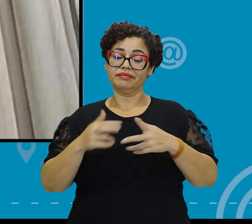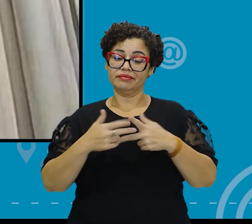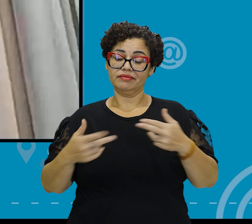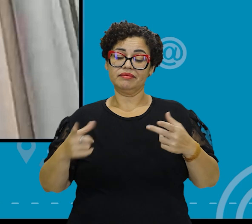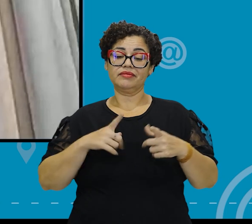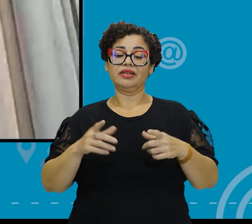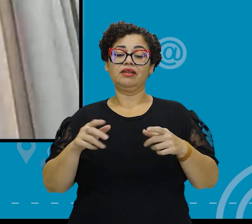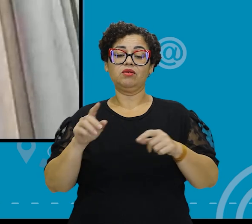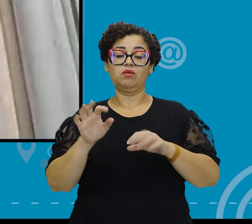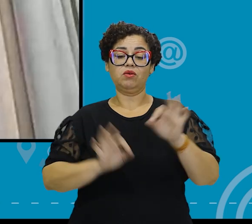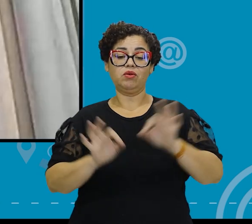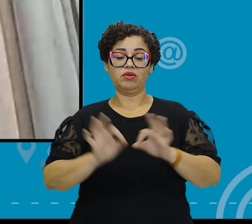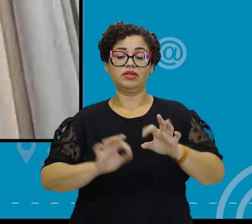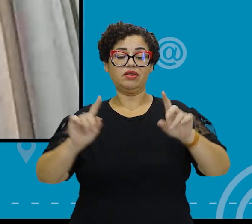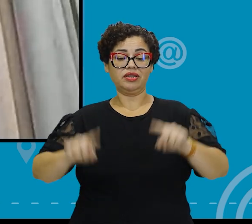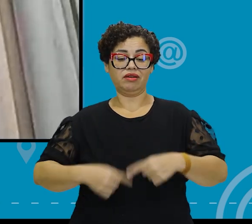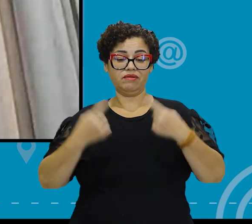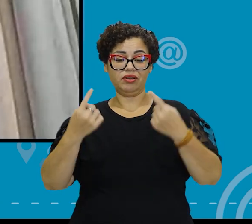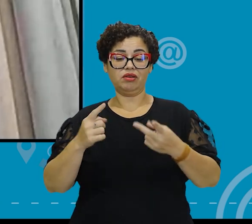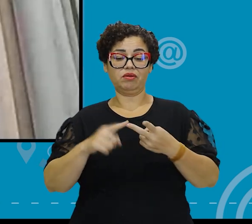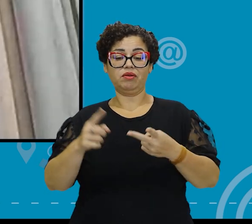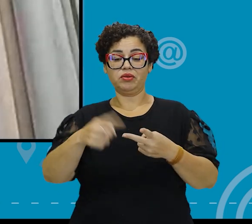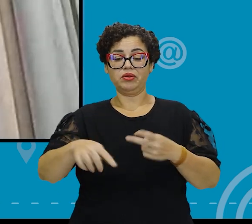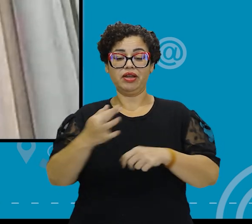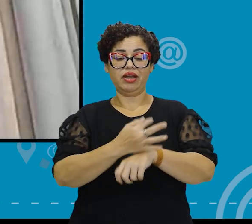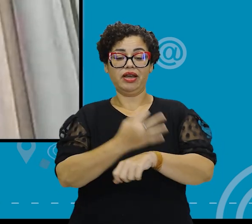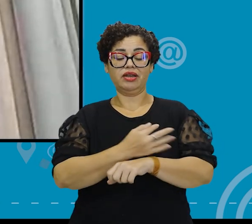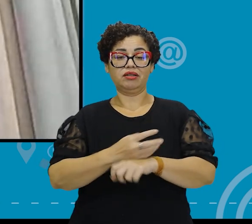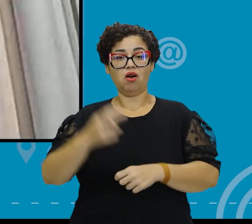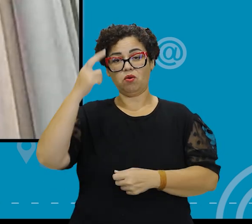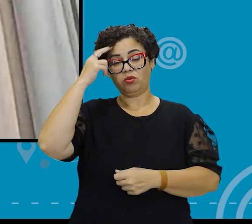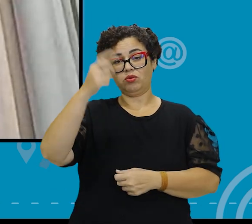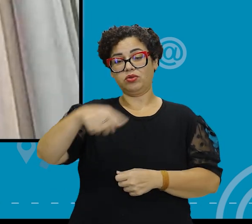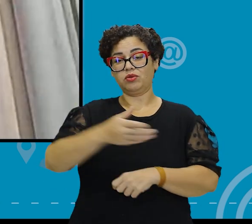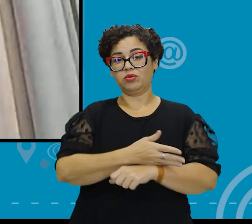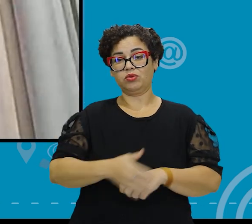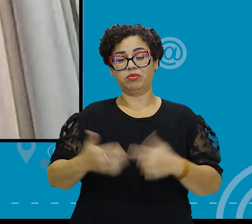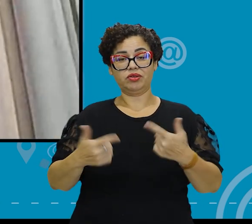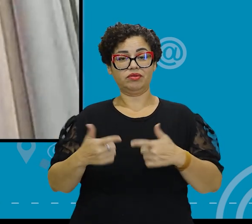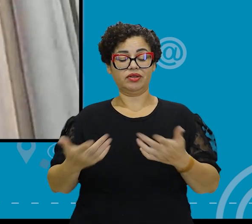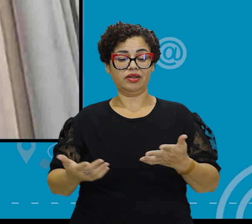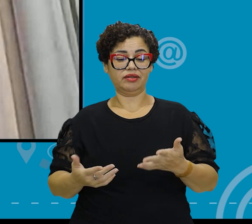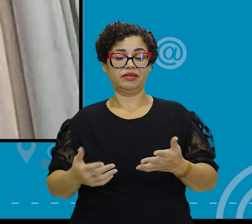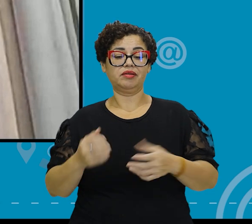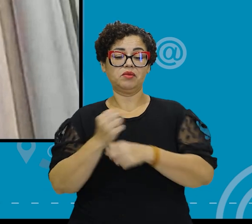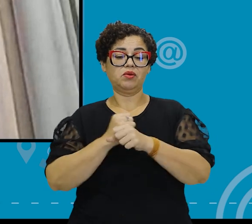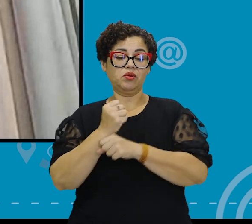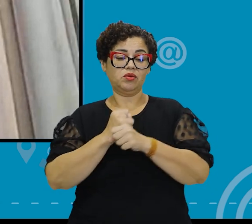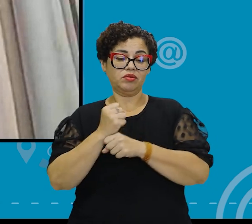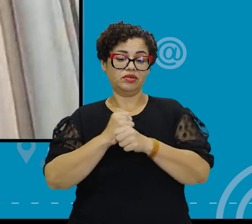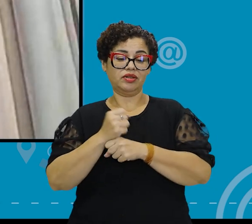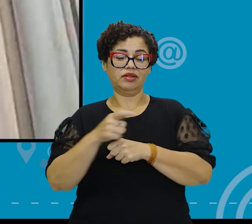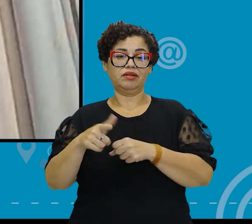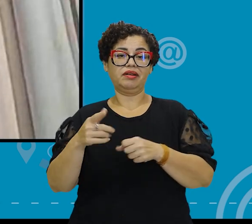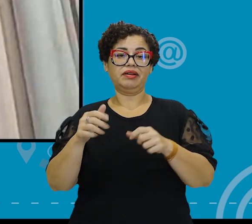questão da implantação, é um grande desafio. A resistência por conta de uma cultura que foi construída ao longo de muitos anos,